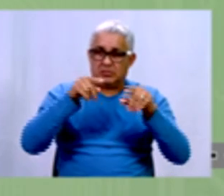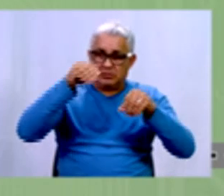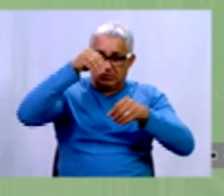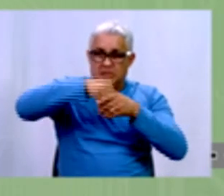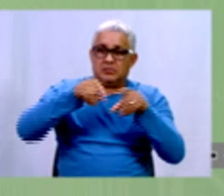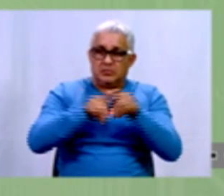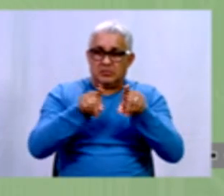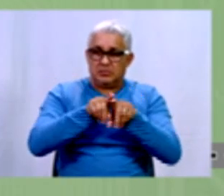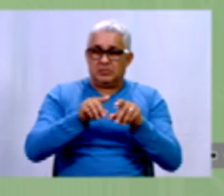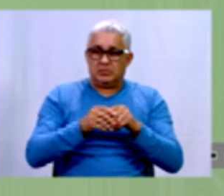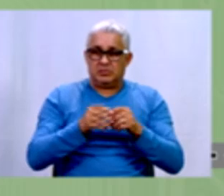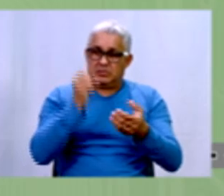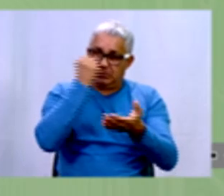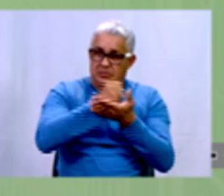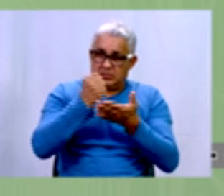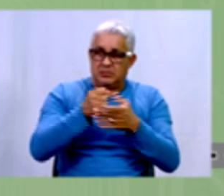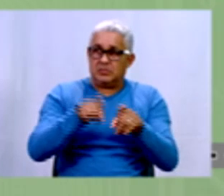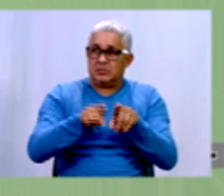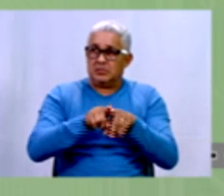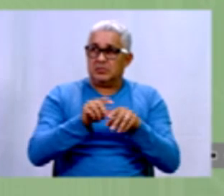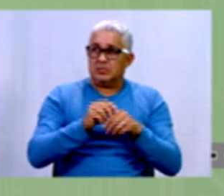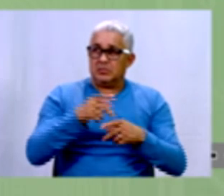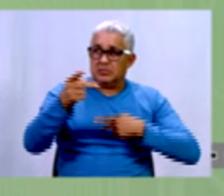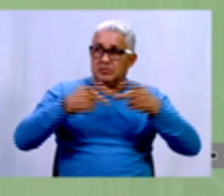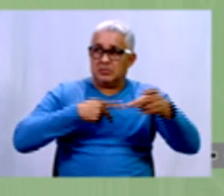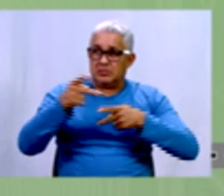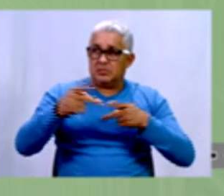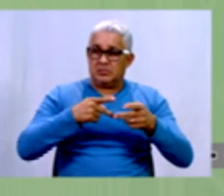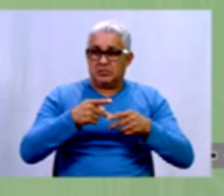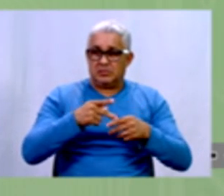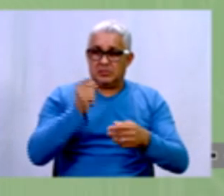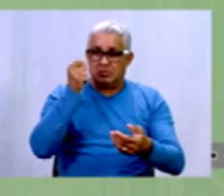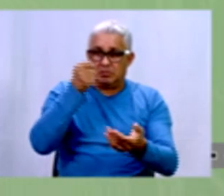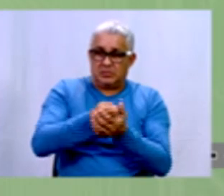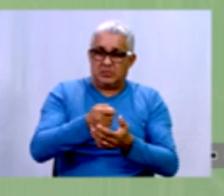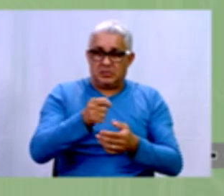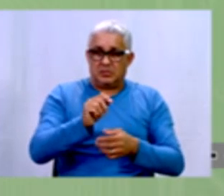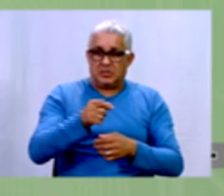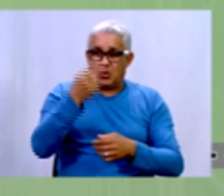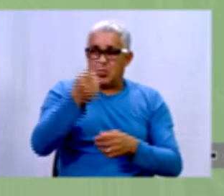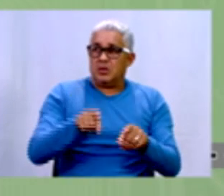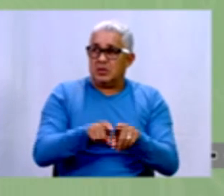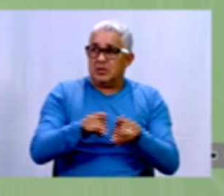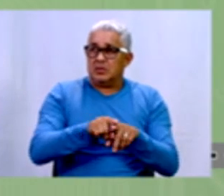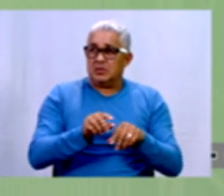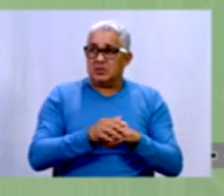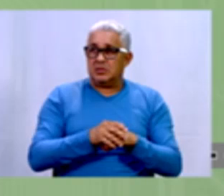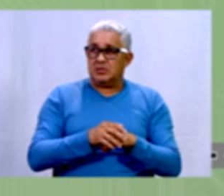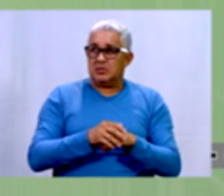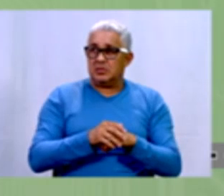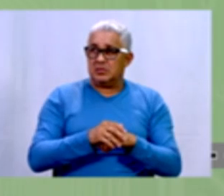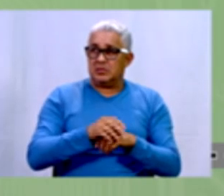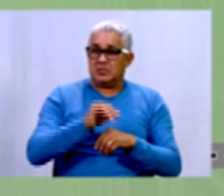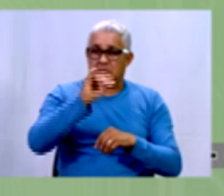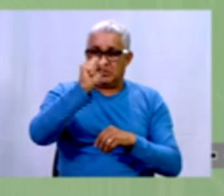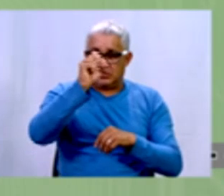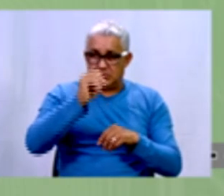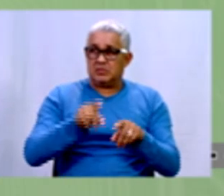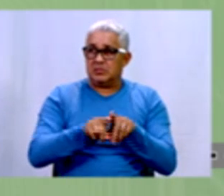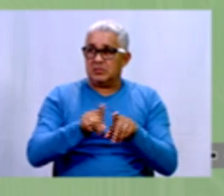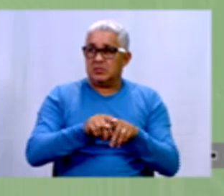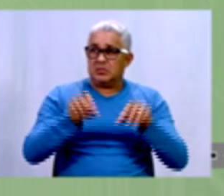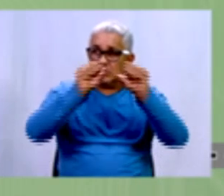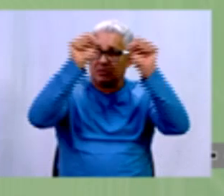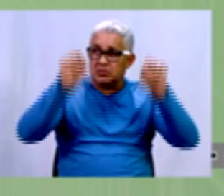seja, terceirização, projetos de preço fixo, aplicações financeiras, aplicações certificadas ISO, sistemas embarcados,